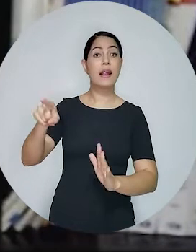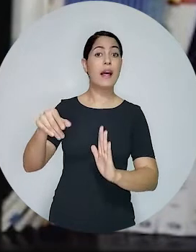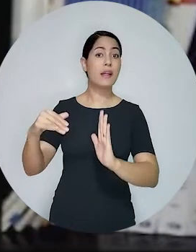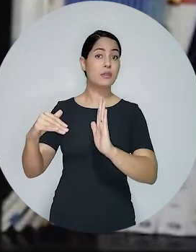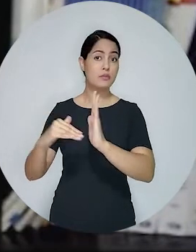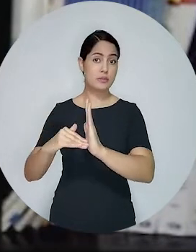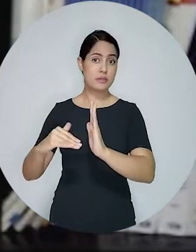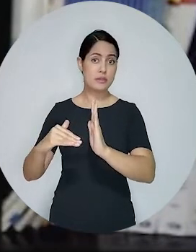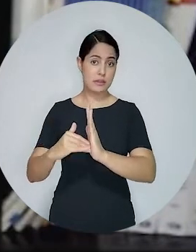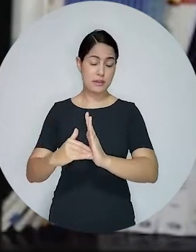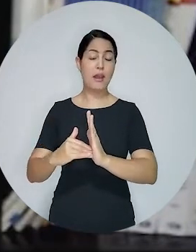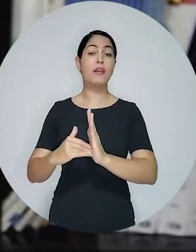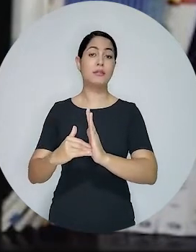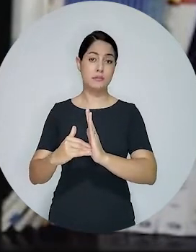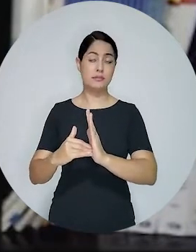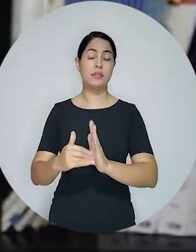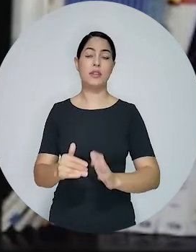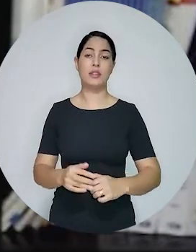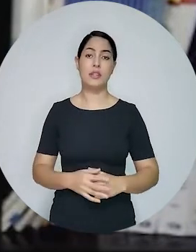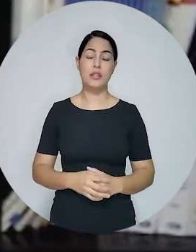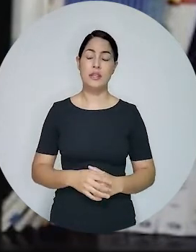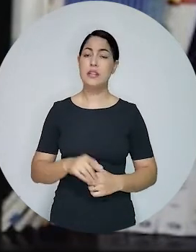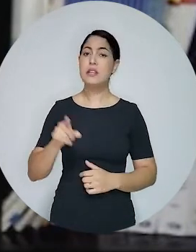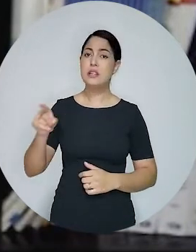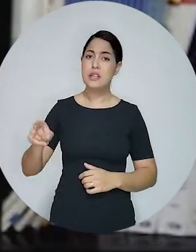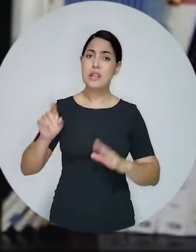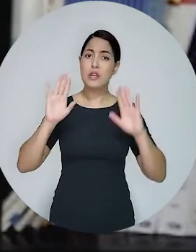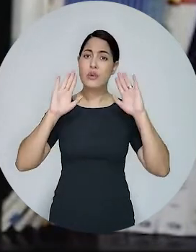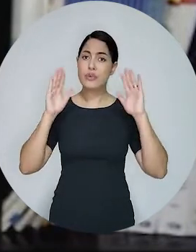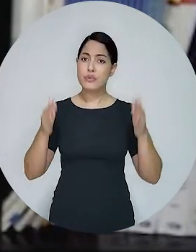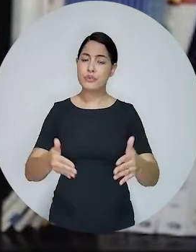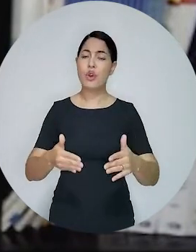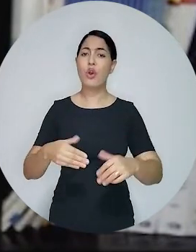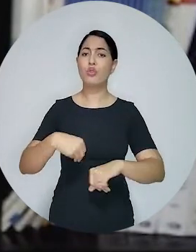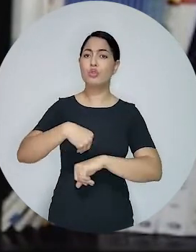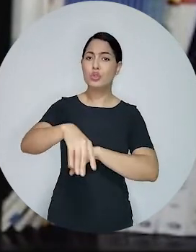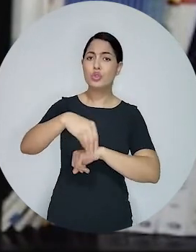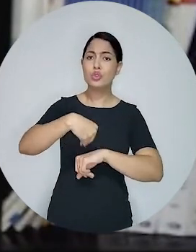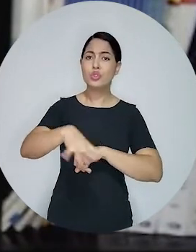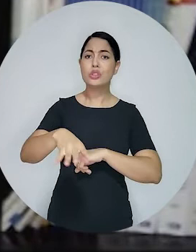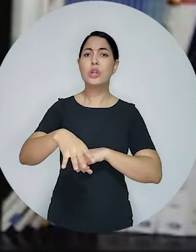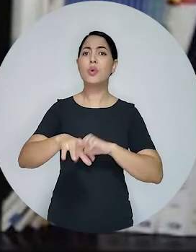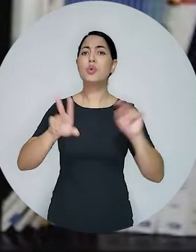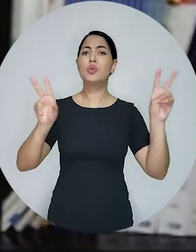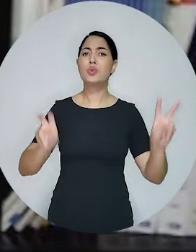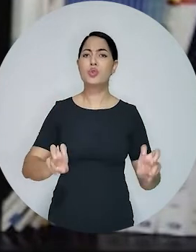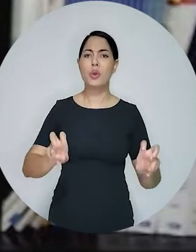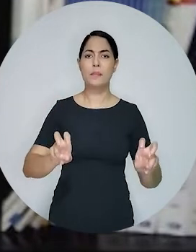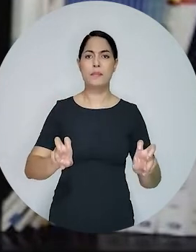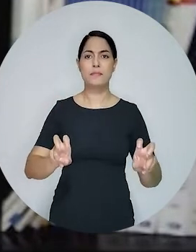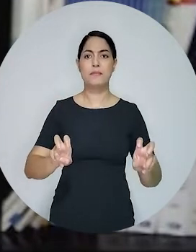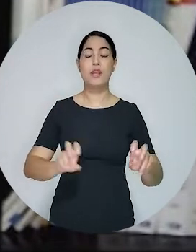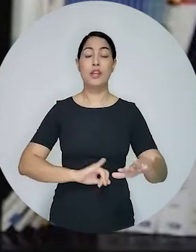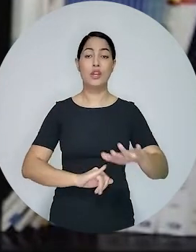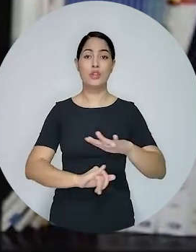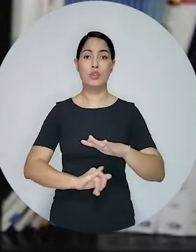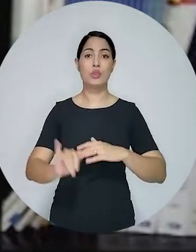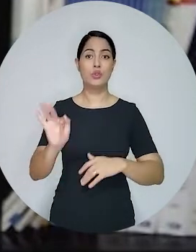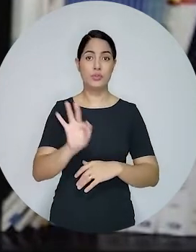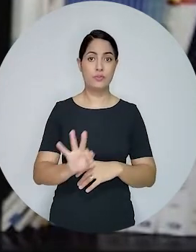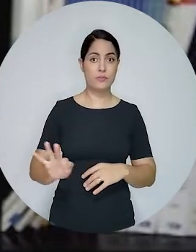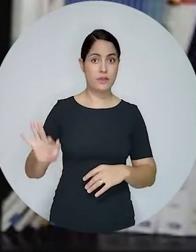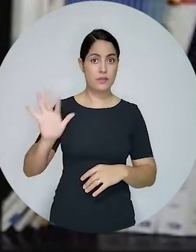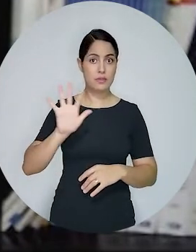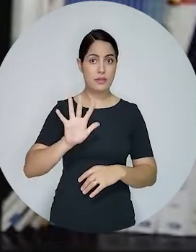Federal, como a Casa dos Estados, e essas sugestões enfocam, sobretudo, federalismo,